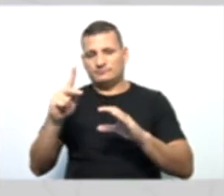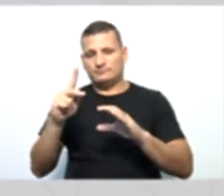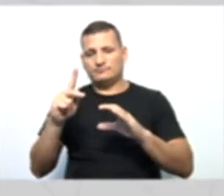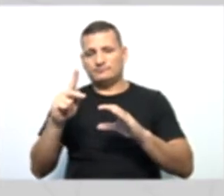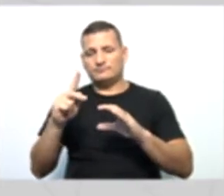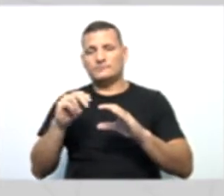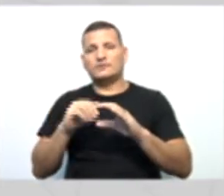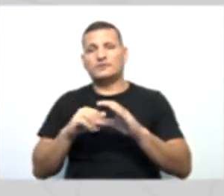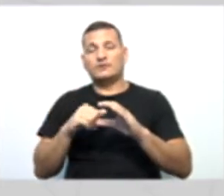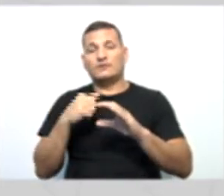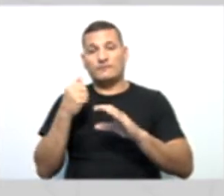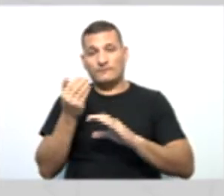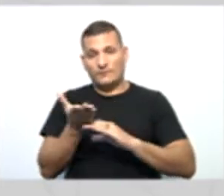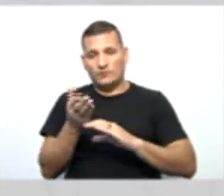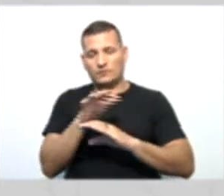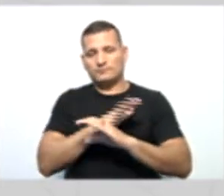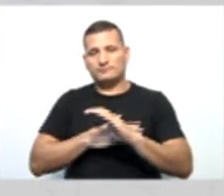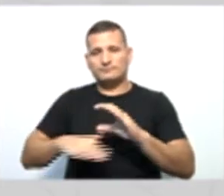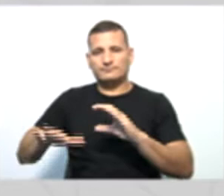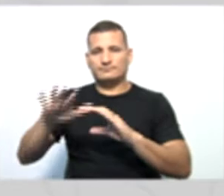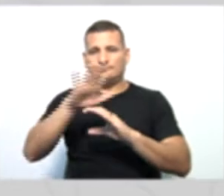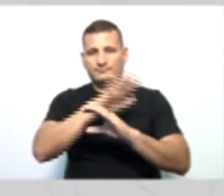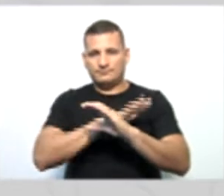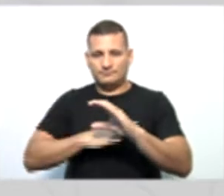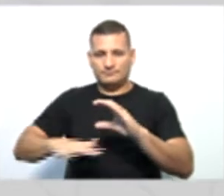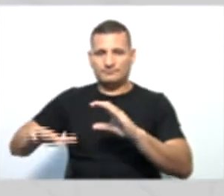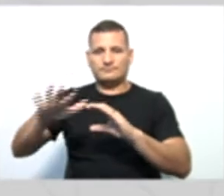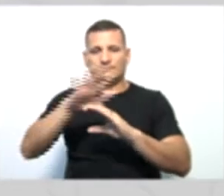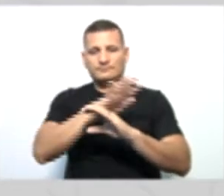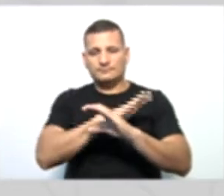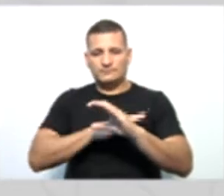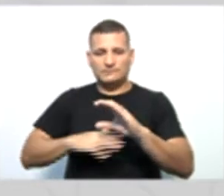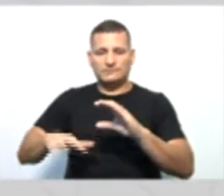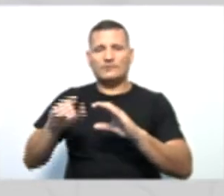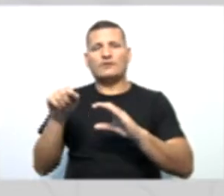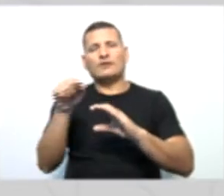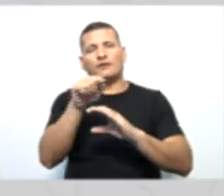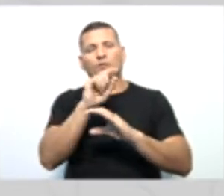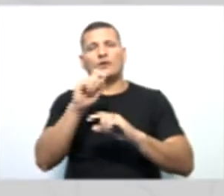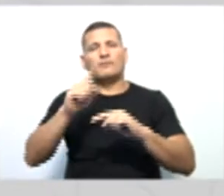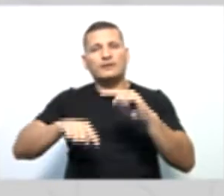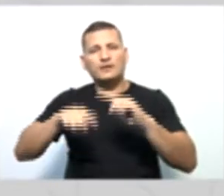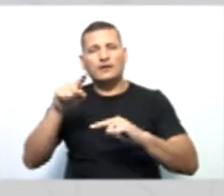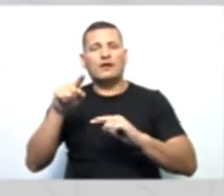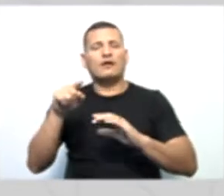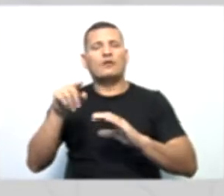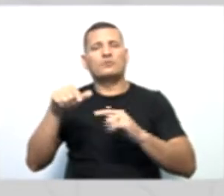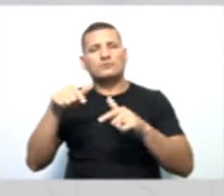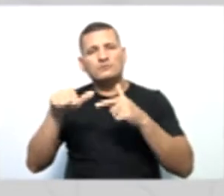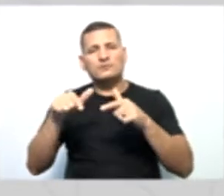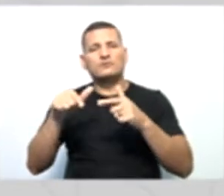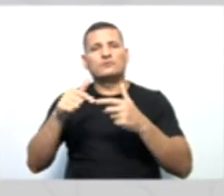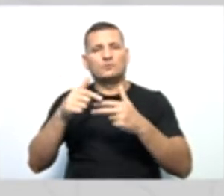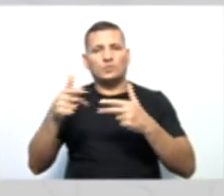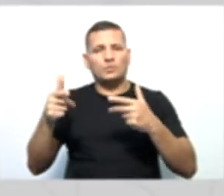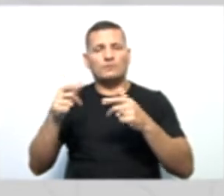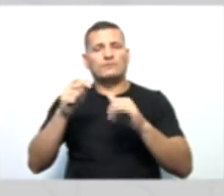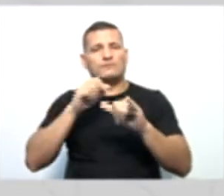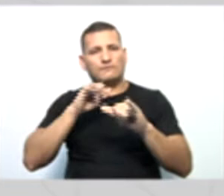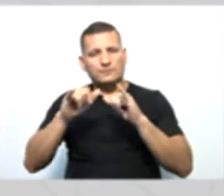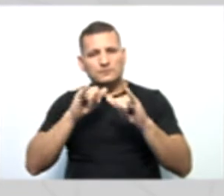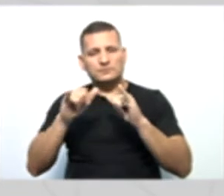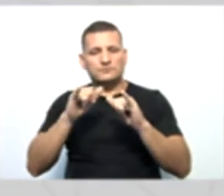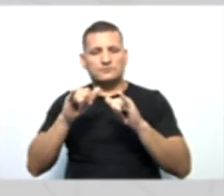o ambiente, onde a cooperativa encontra insumos, materiais, serviços,